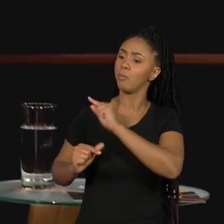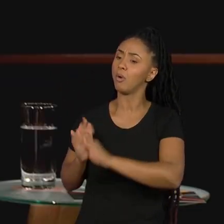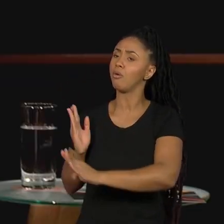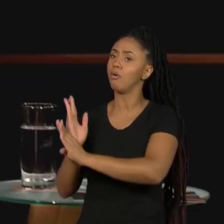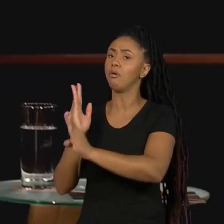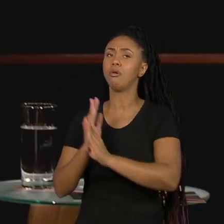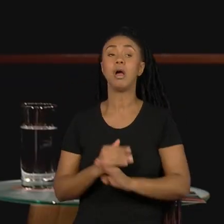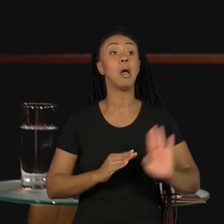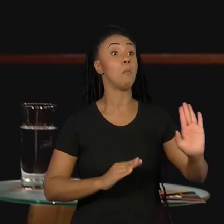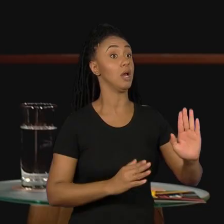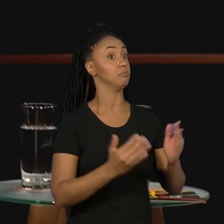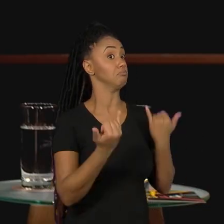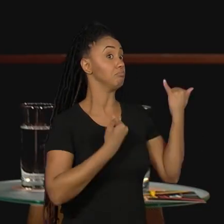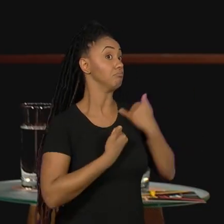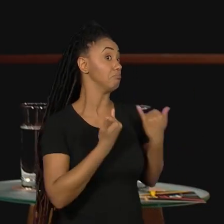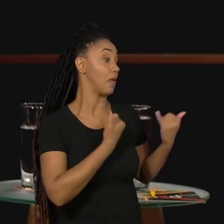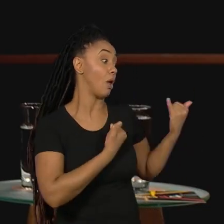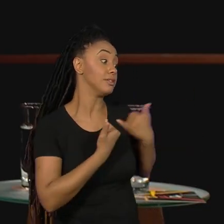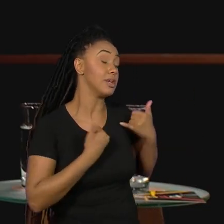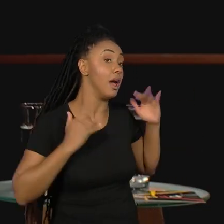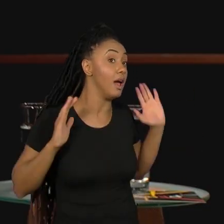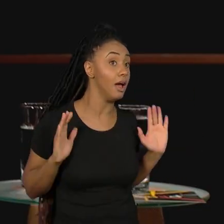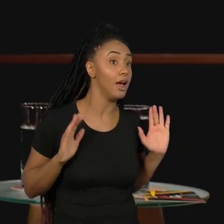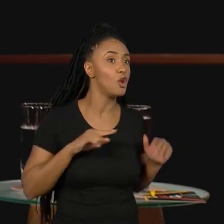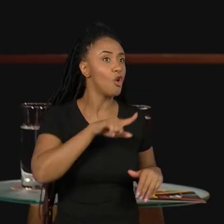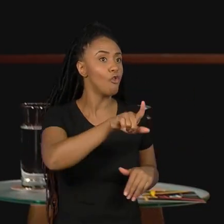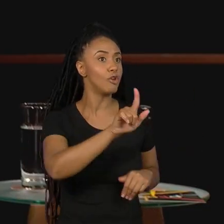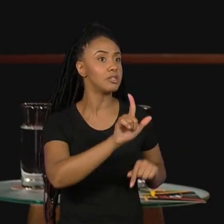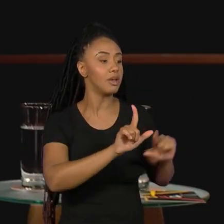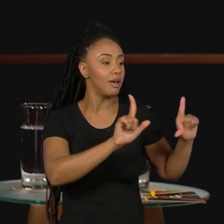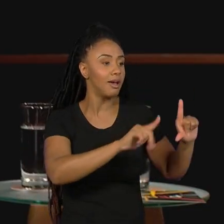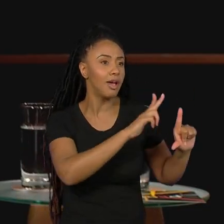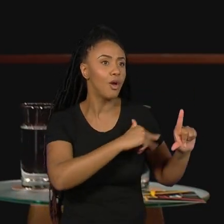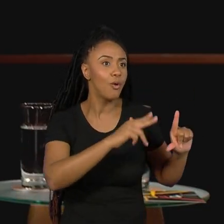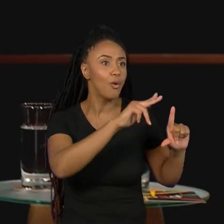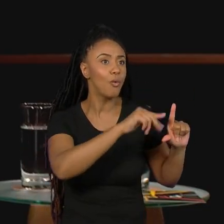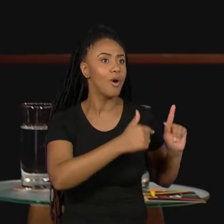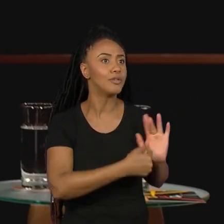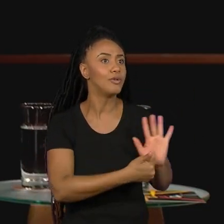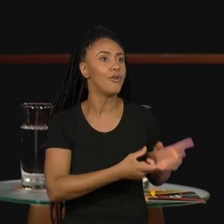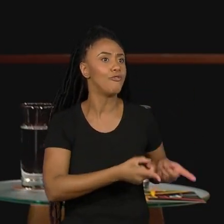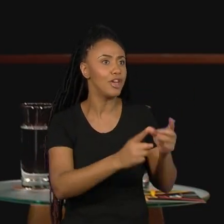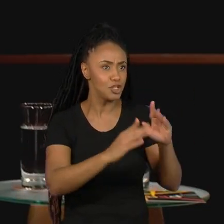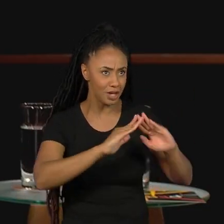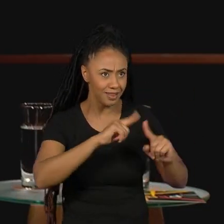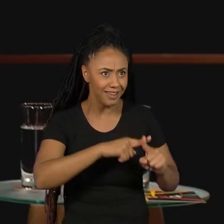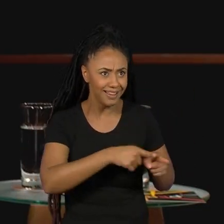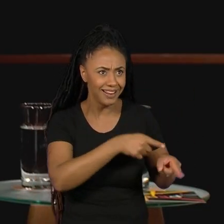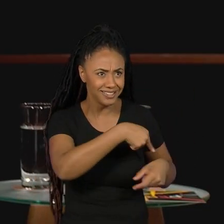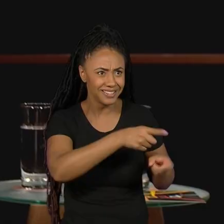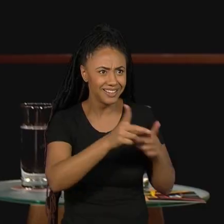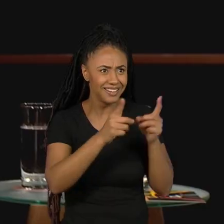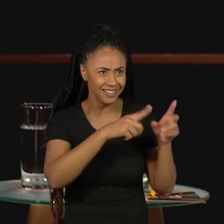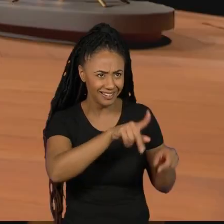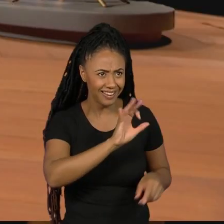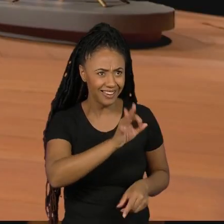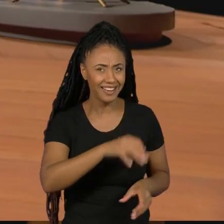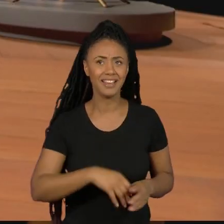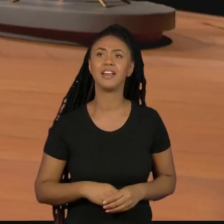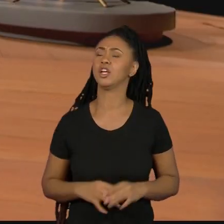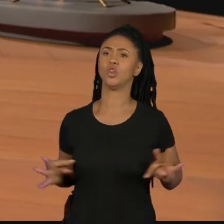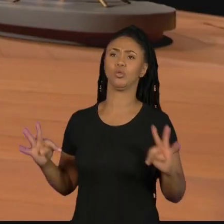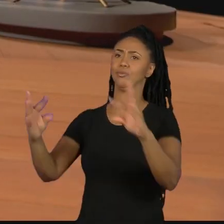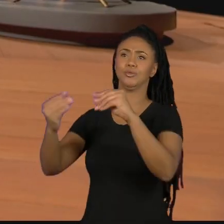me disseram, um passarinho me contou que você vendia os seus primeiros quadrinhos para o pessoal que frequentava a igreja lá do seu pai? Para todo